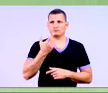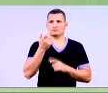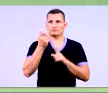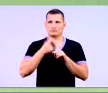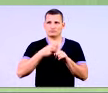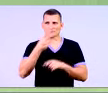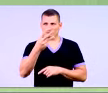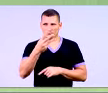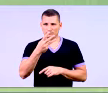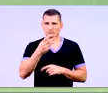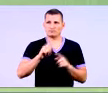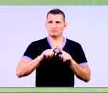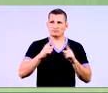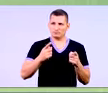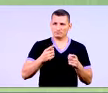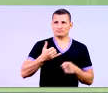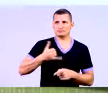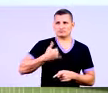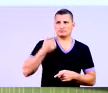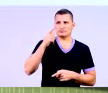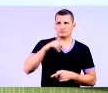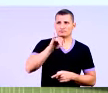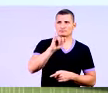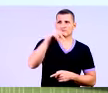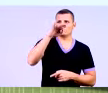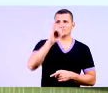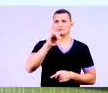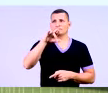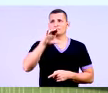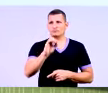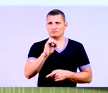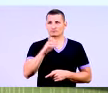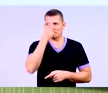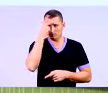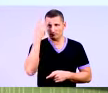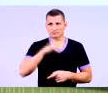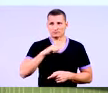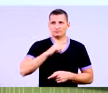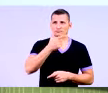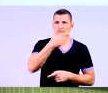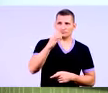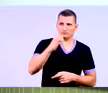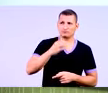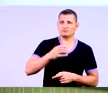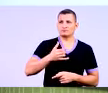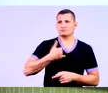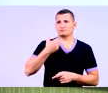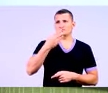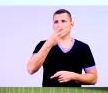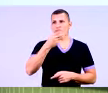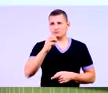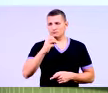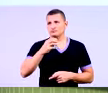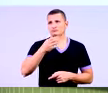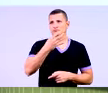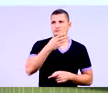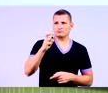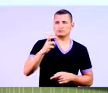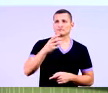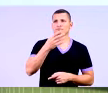a casa de conta a idade como inteiro a pessoa tem 20 anos tem 30 anos tem 40 anos 45 35